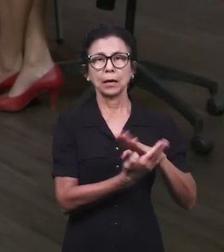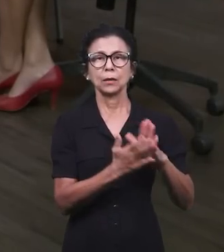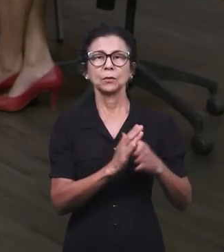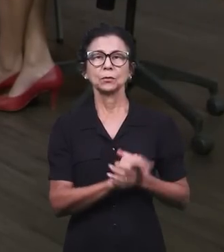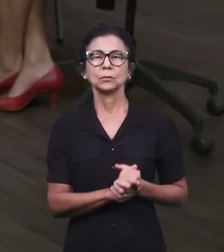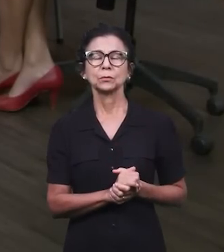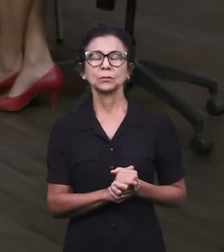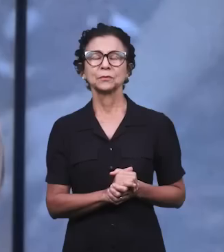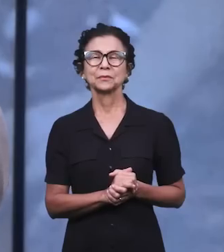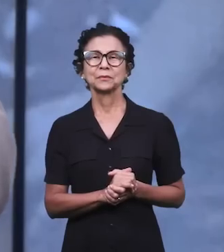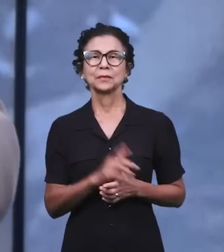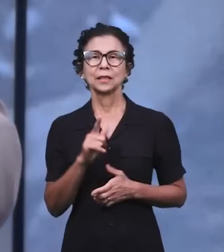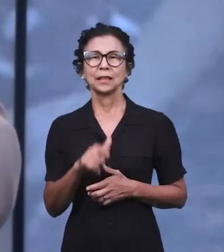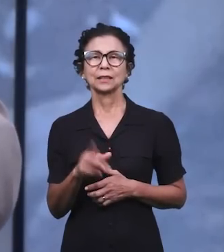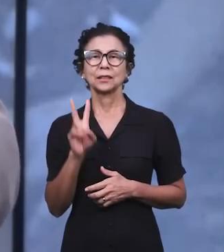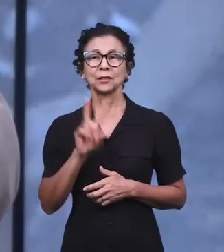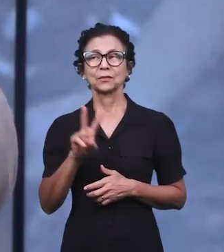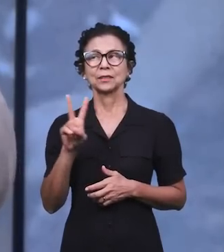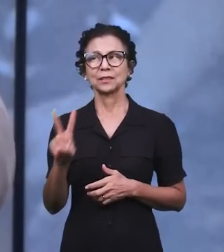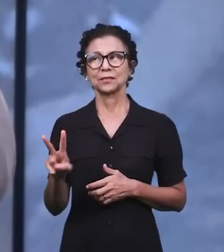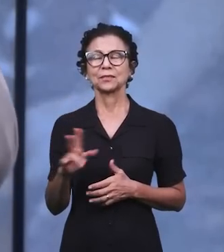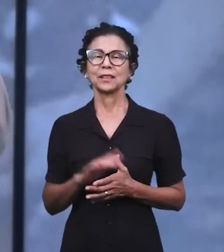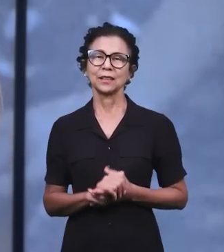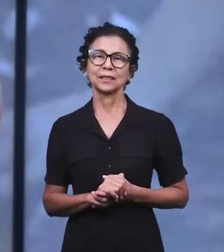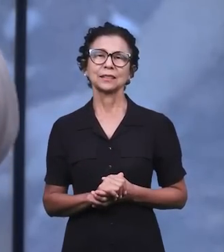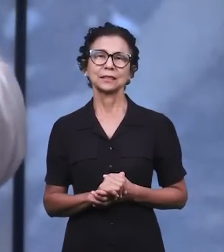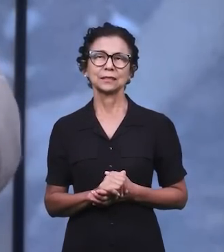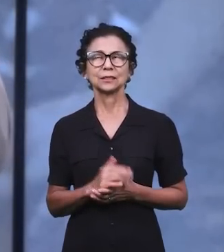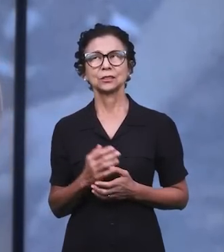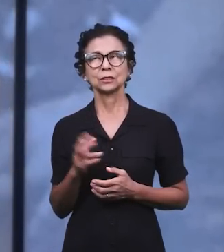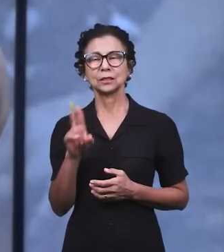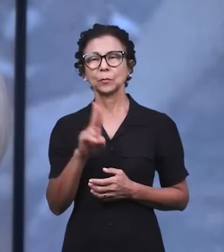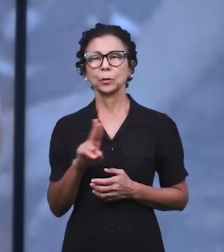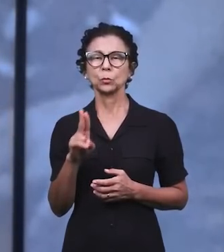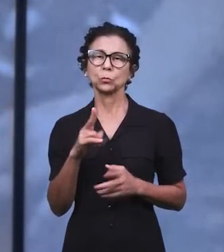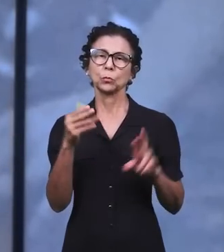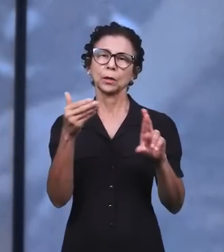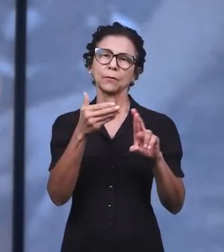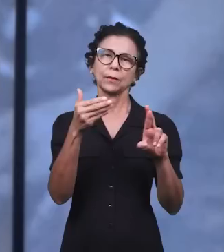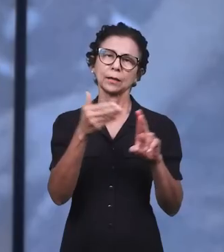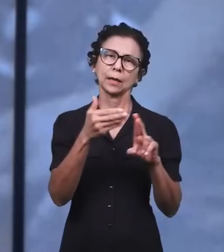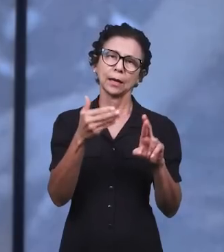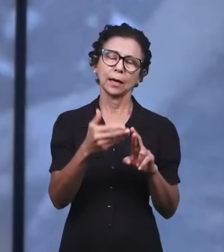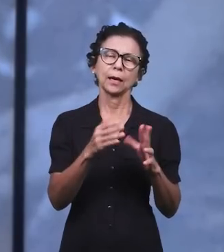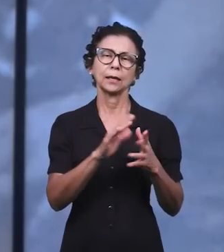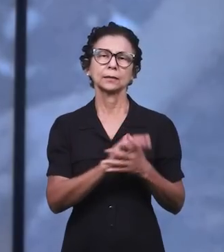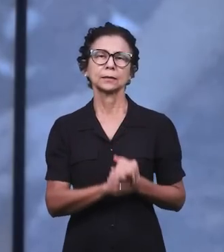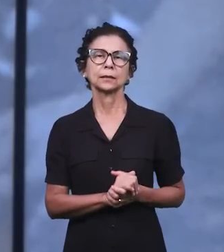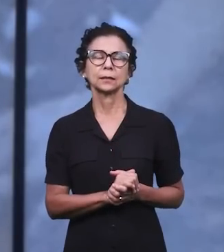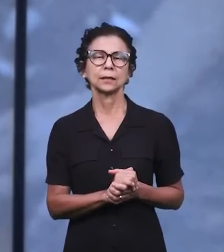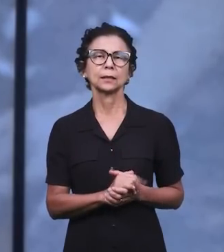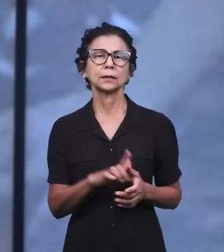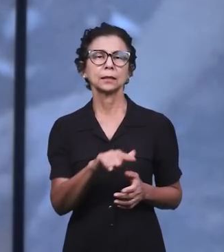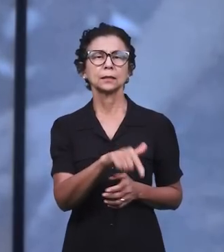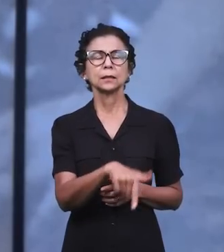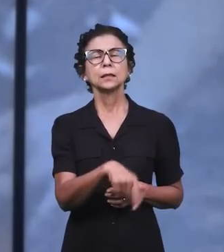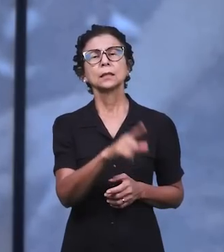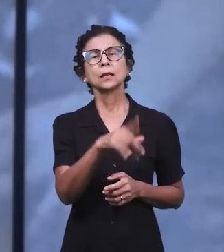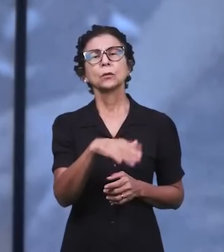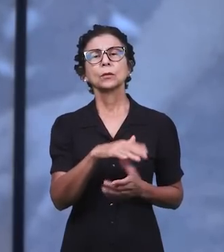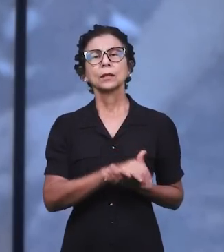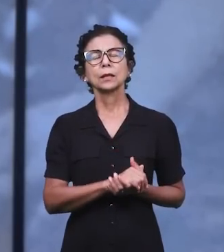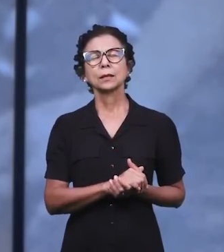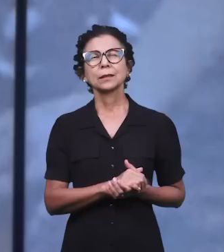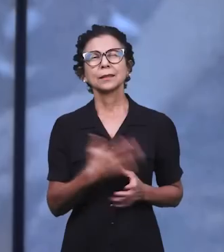Velha tem essas coisas, né? Então, a região que tem toda uma história de porquê, um posto de gasolina com esse nome, enfim, e ali